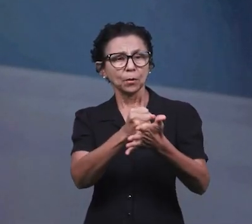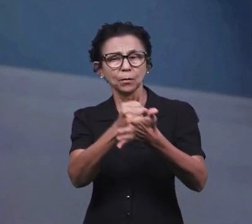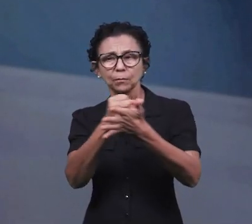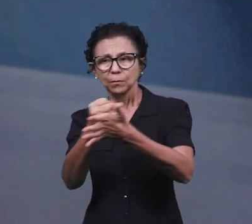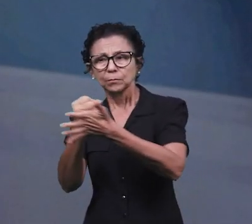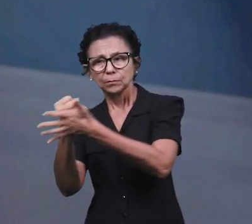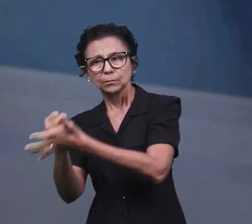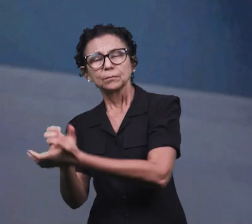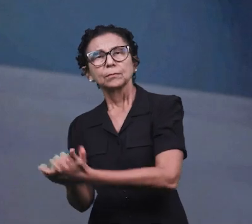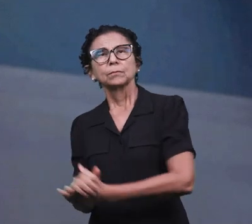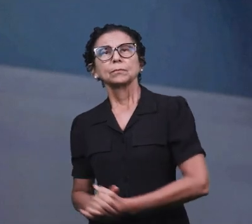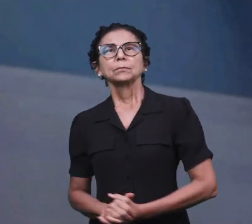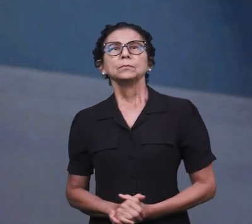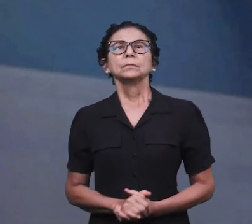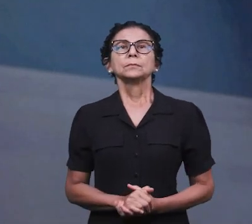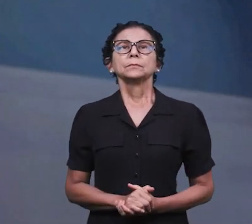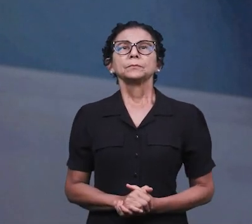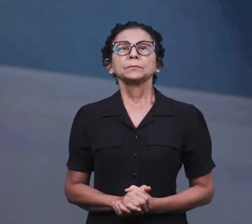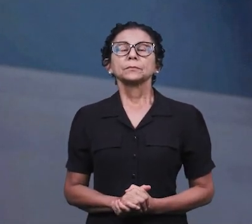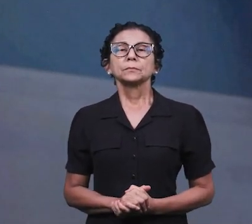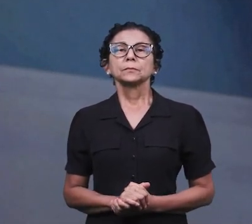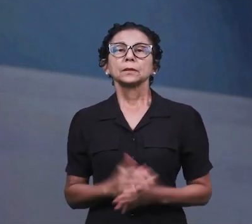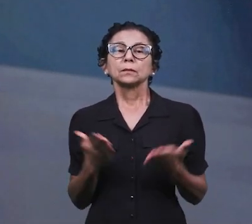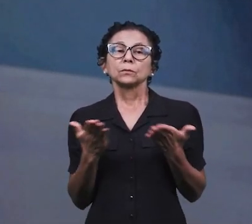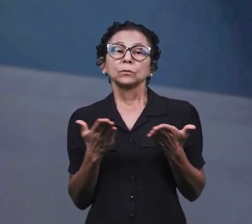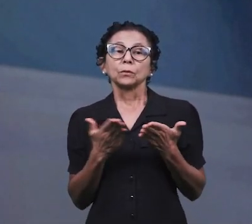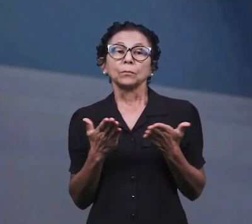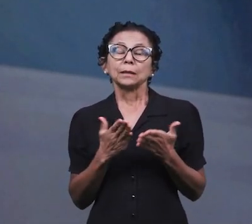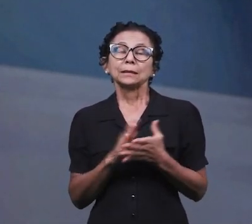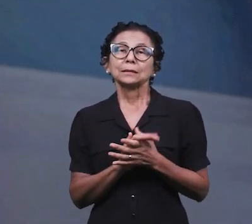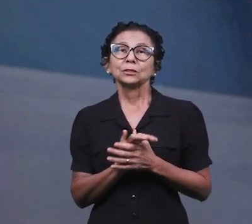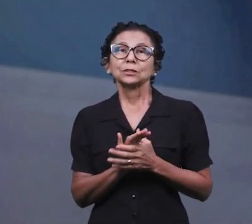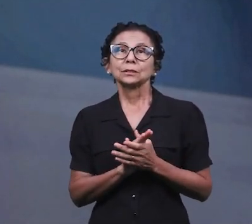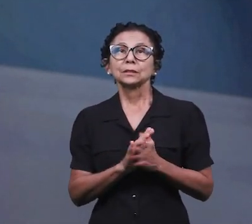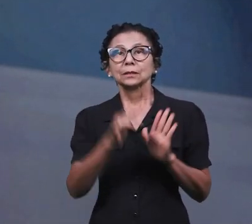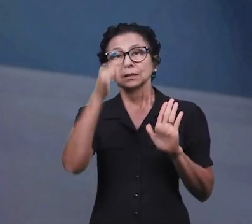Por enquanto, a inteligência artificial ela está sendo ferramenta